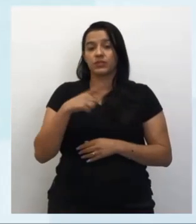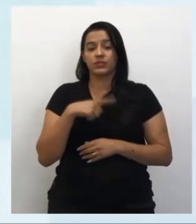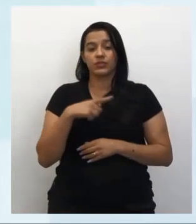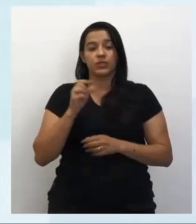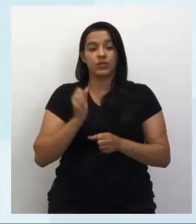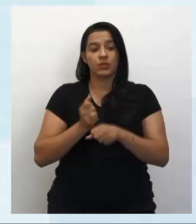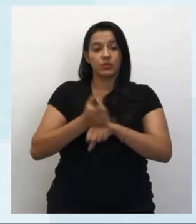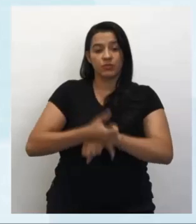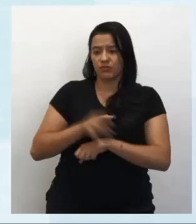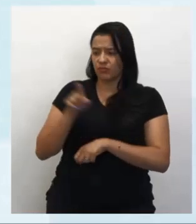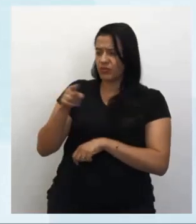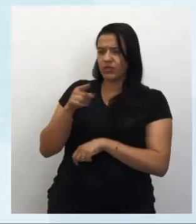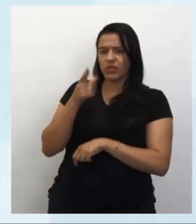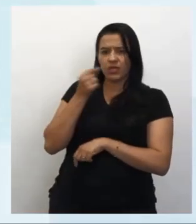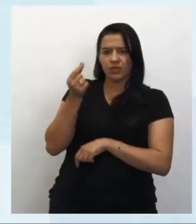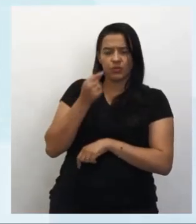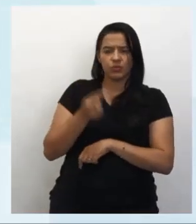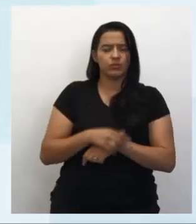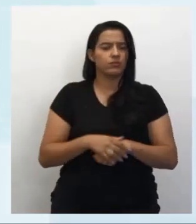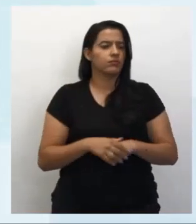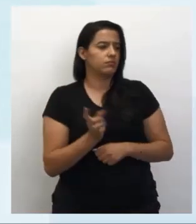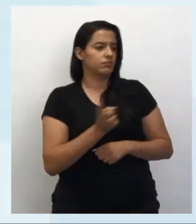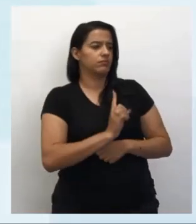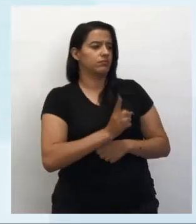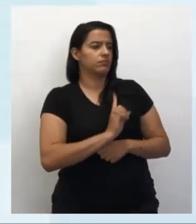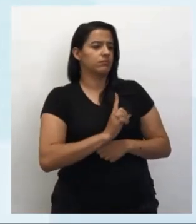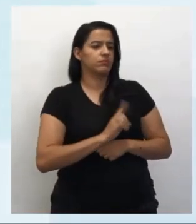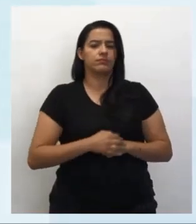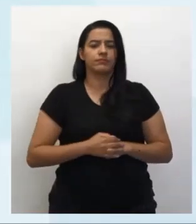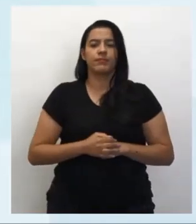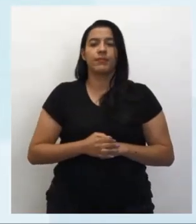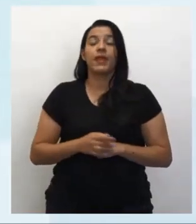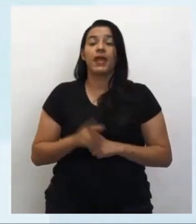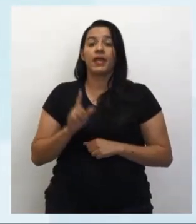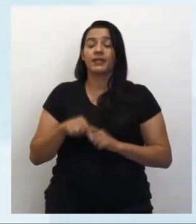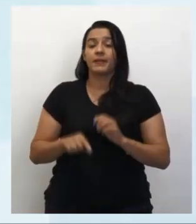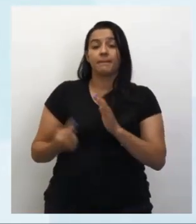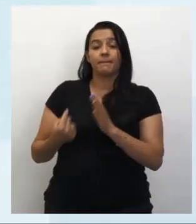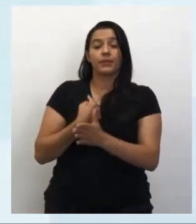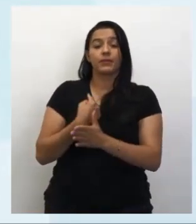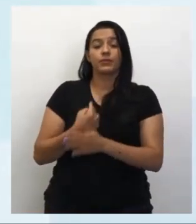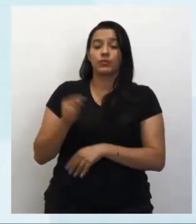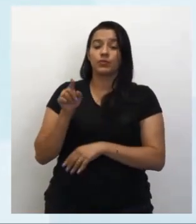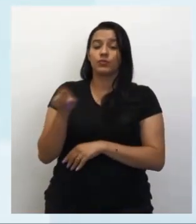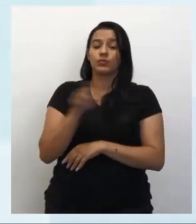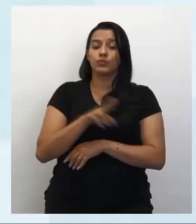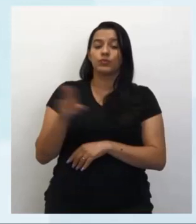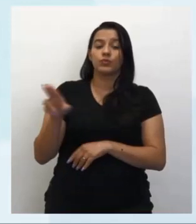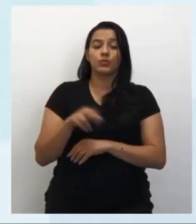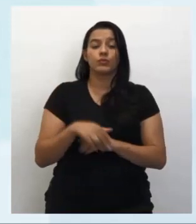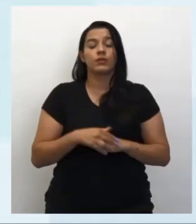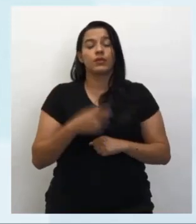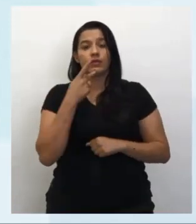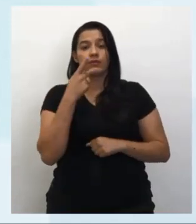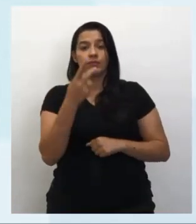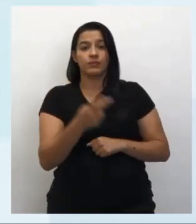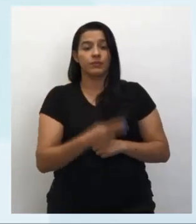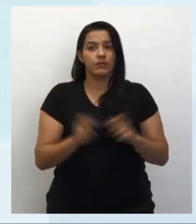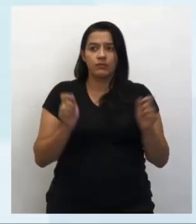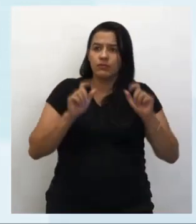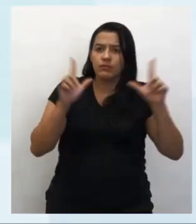Você é gatuno? Não, senhor. Em seguida, perguntou-me pelo nome, disse-lhe e ele fez um gesto de